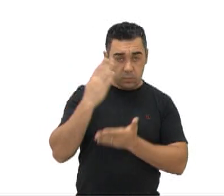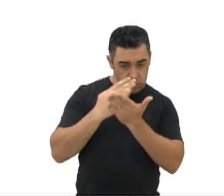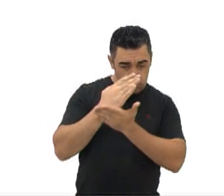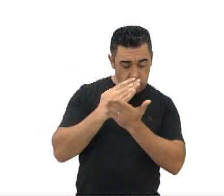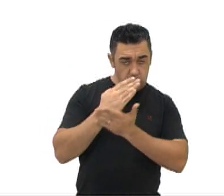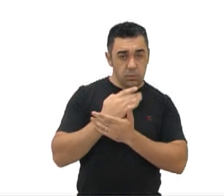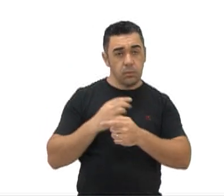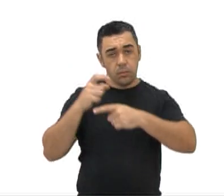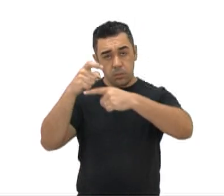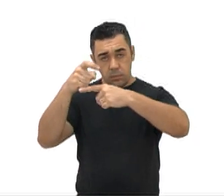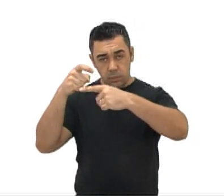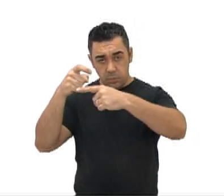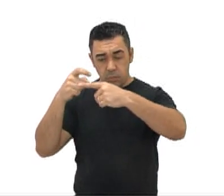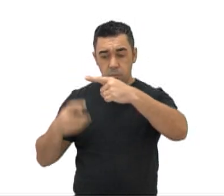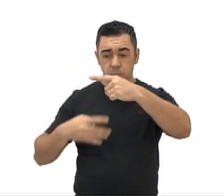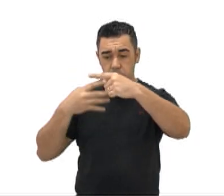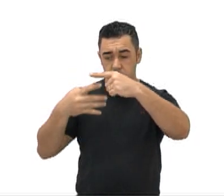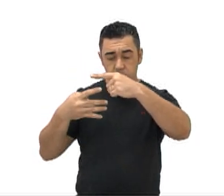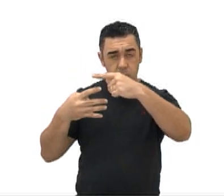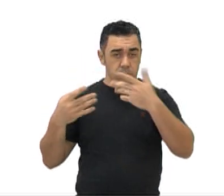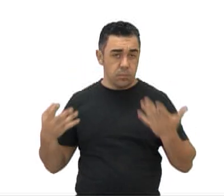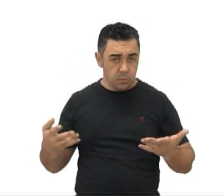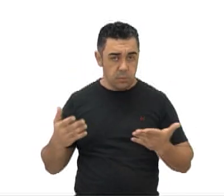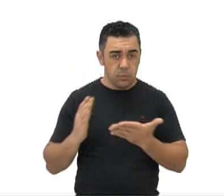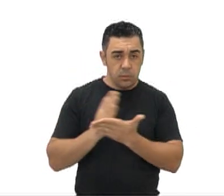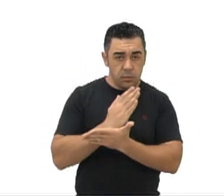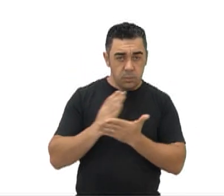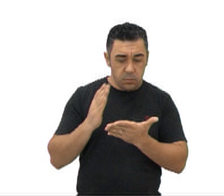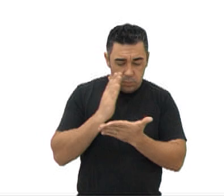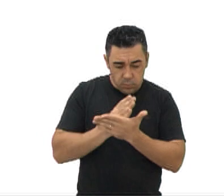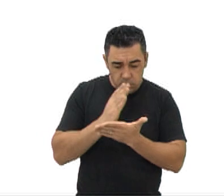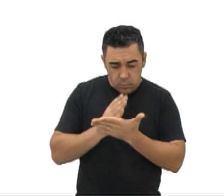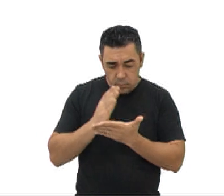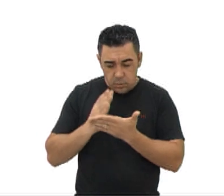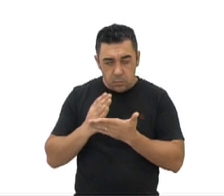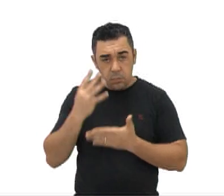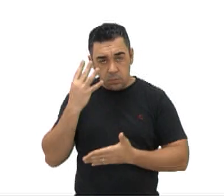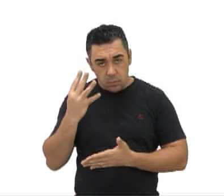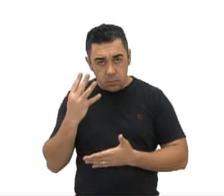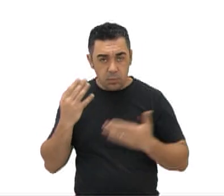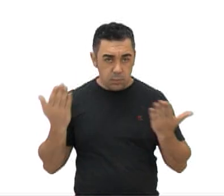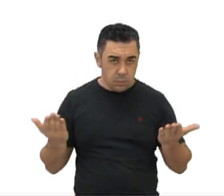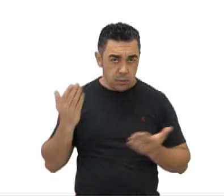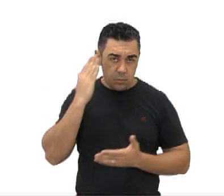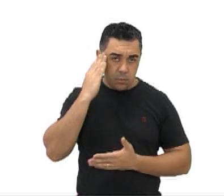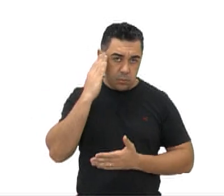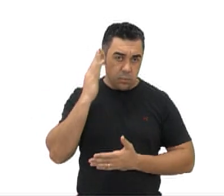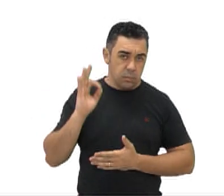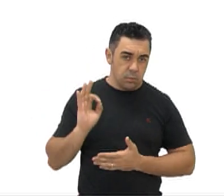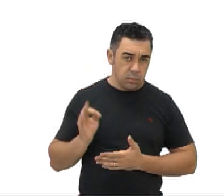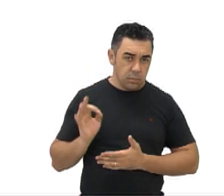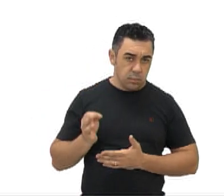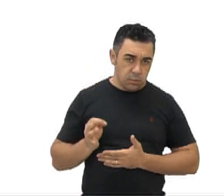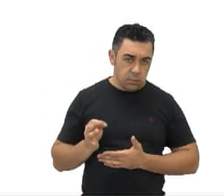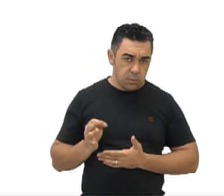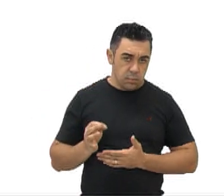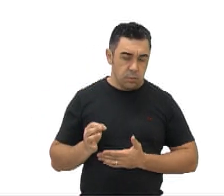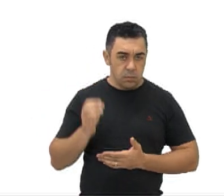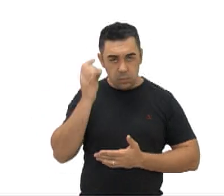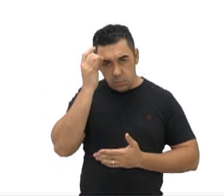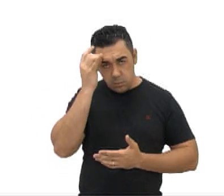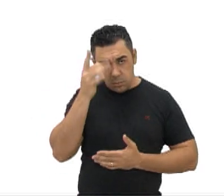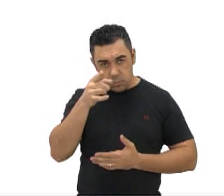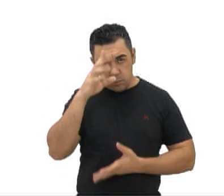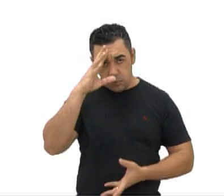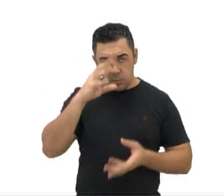parte seria a terceira parte desse valor. Para ficar um pouco mais fácil a